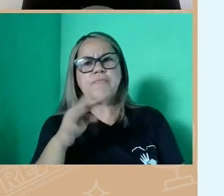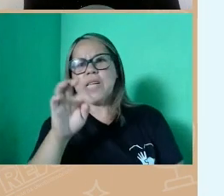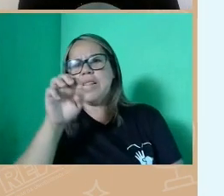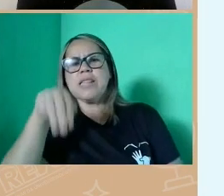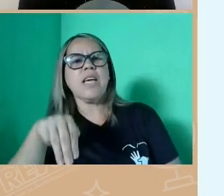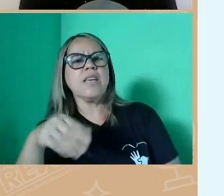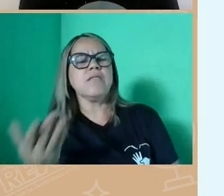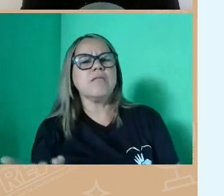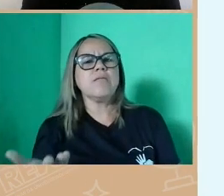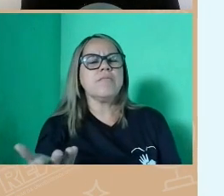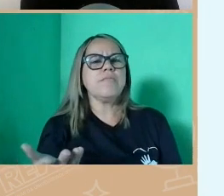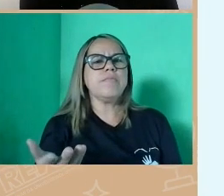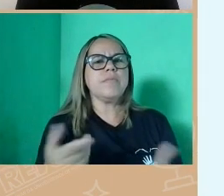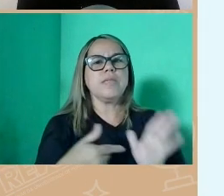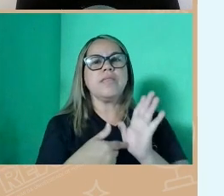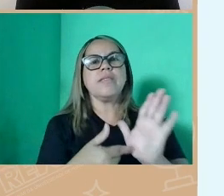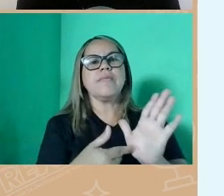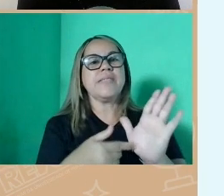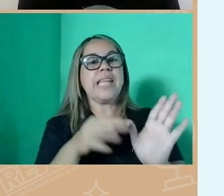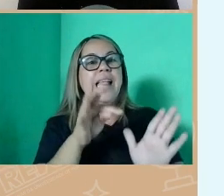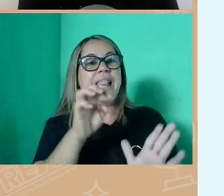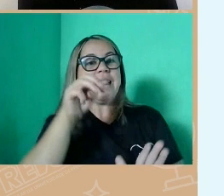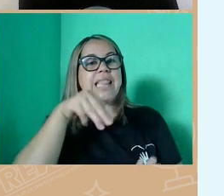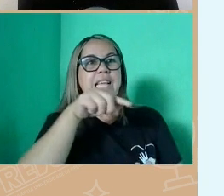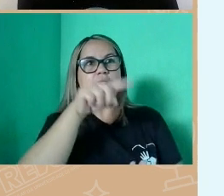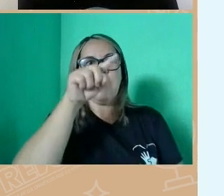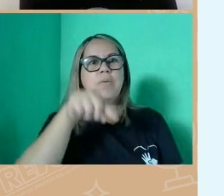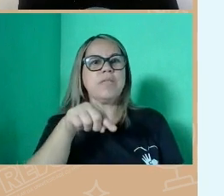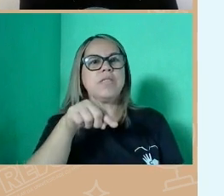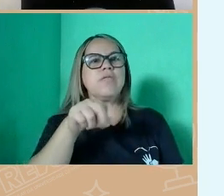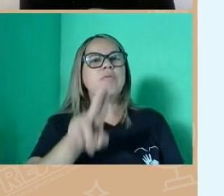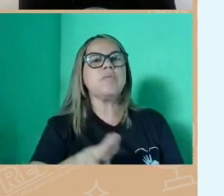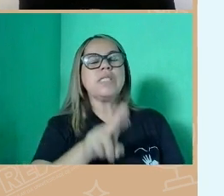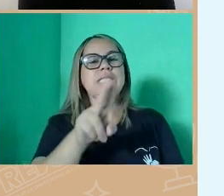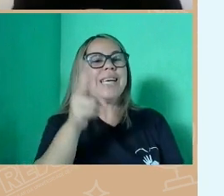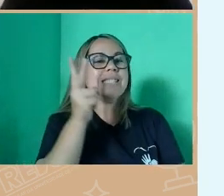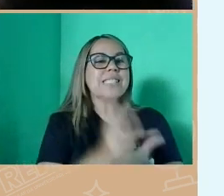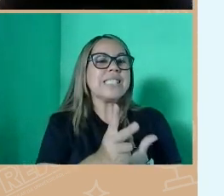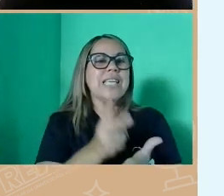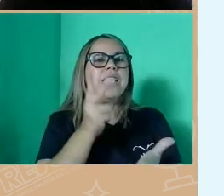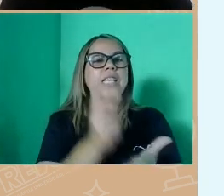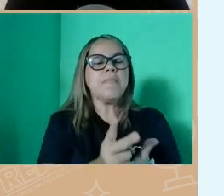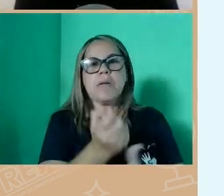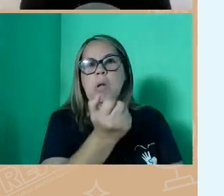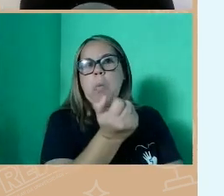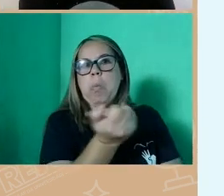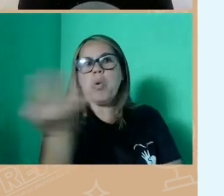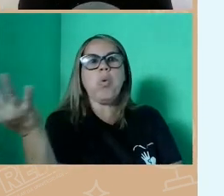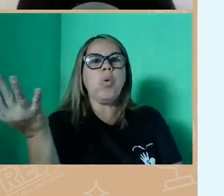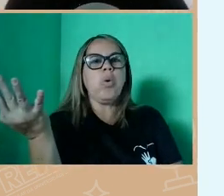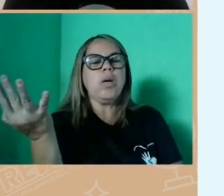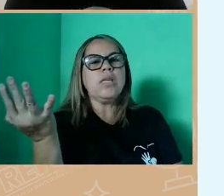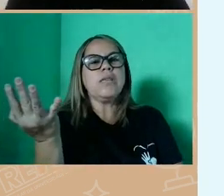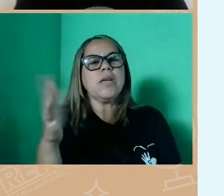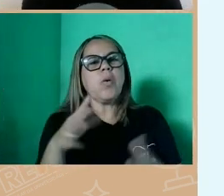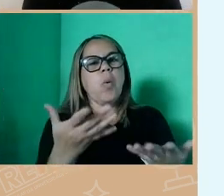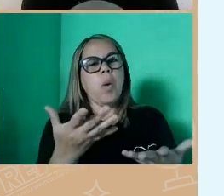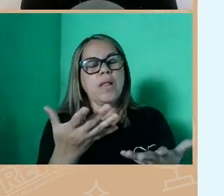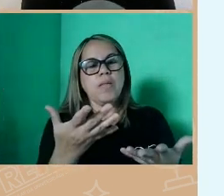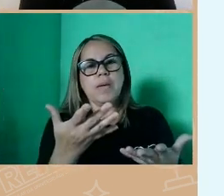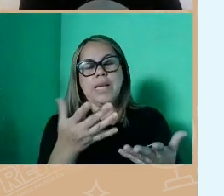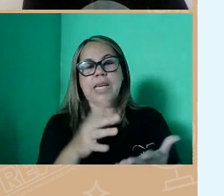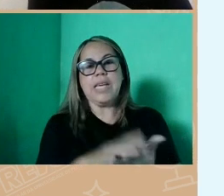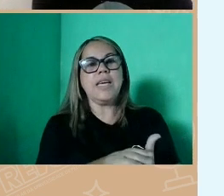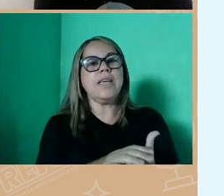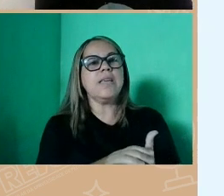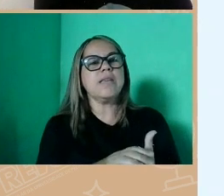aqui para o texto. Tem sem, com acento, a gente vai usar sempre para o plural. Quando o referente, quando